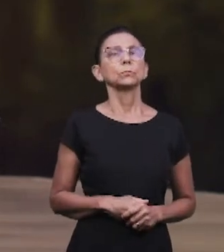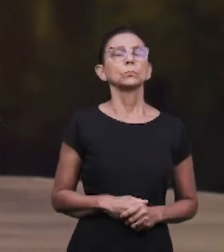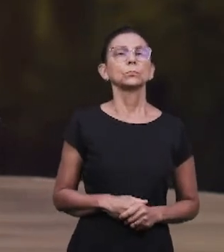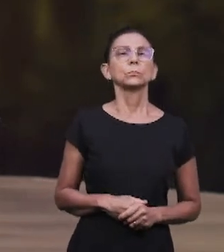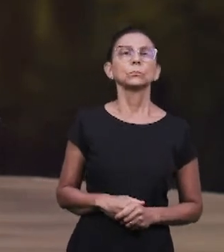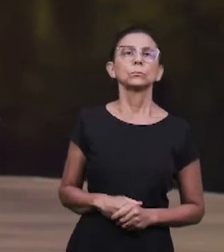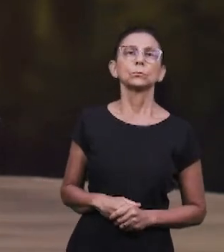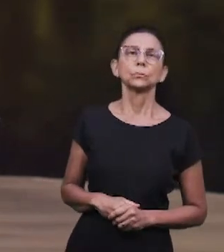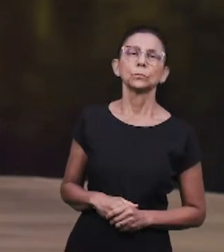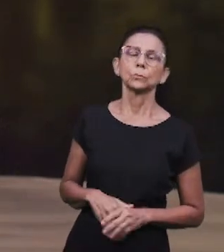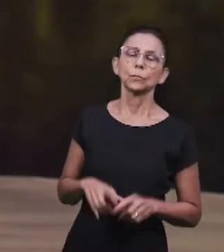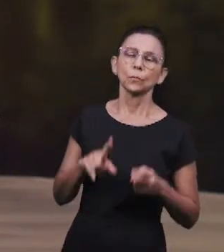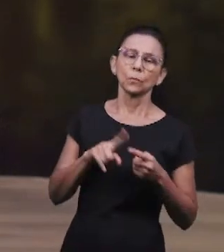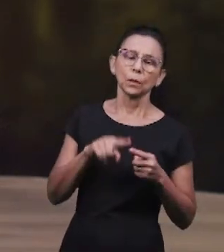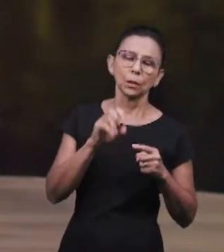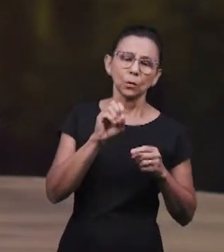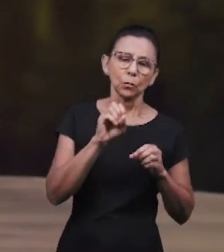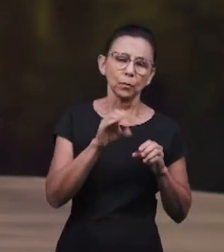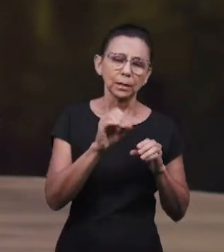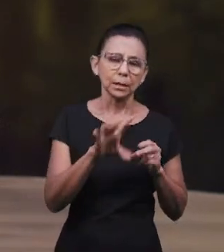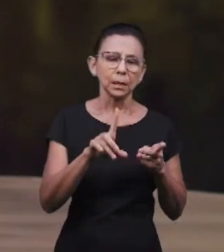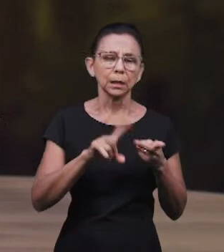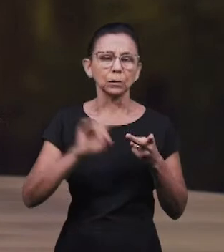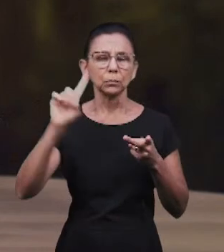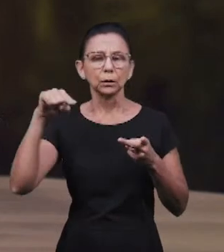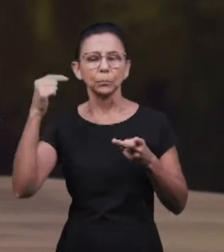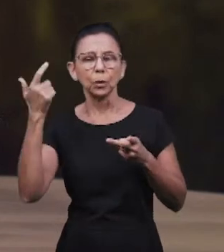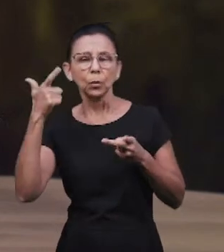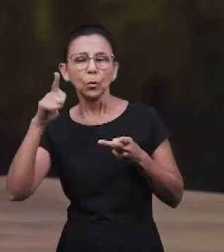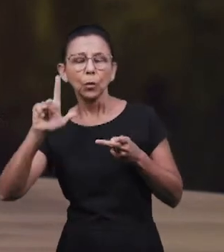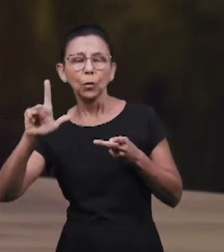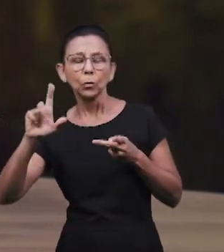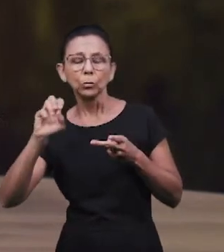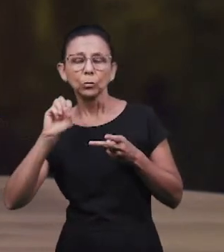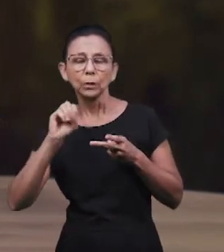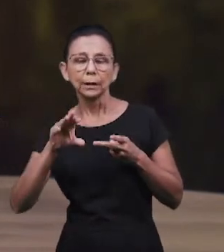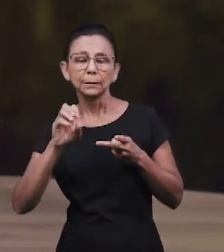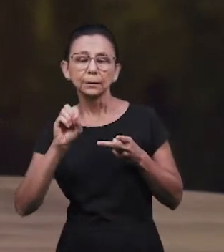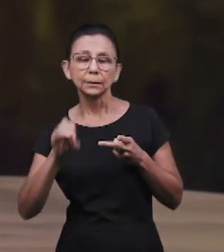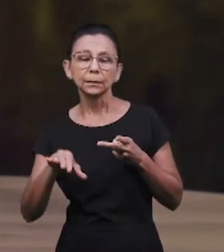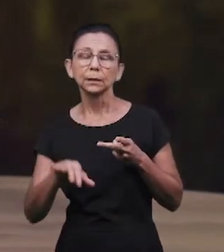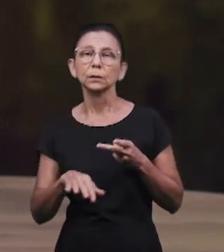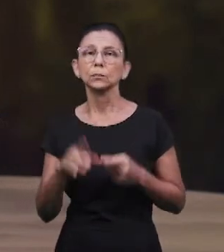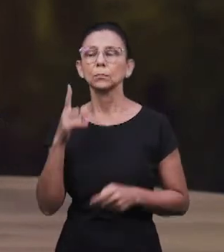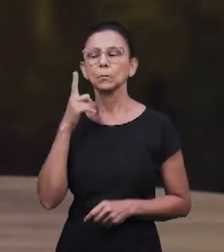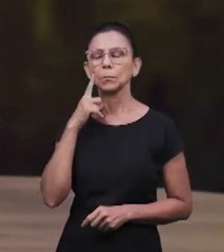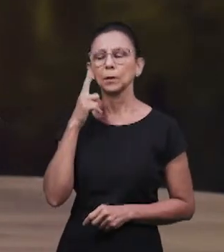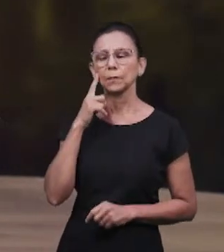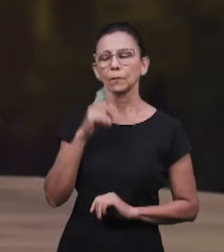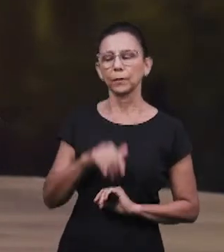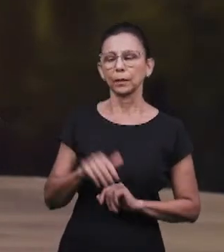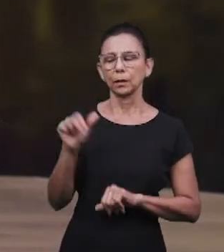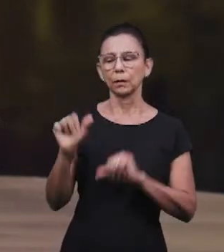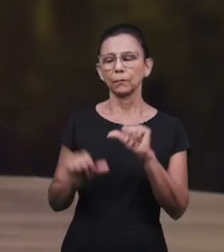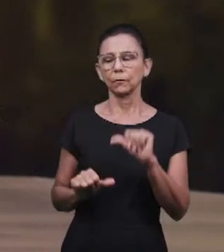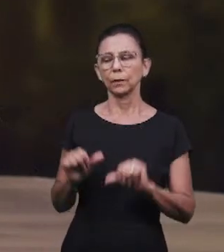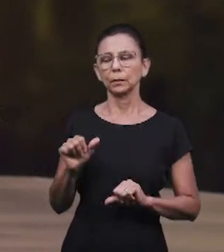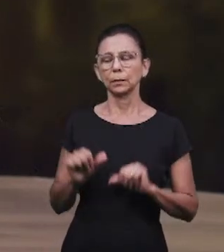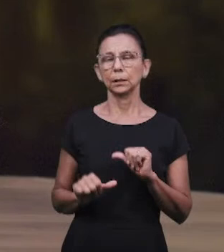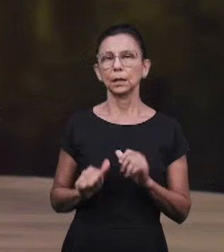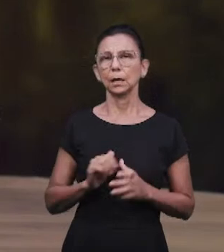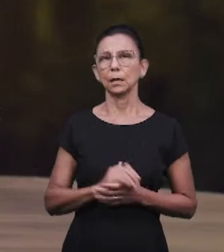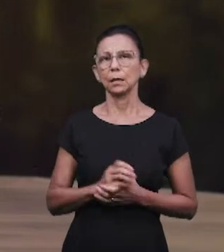espaço entre um ensino, depois outro, para ver se a